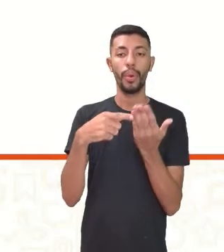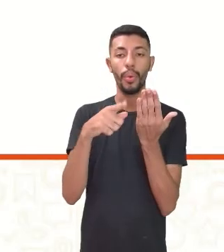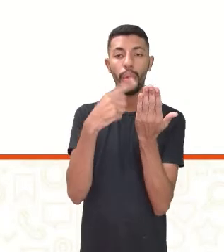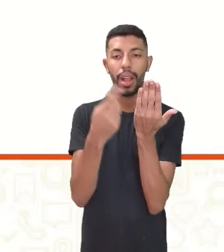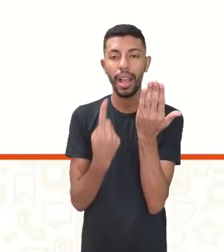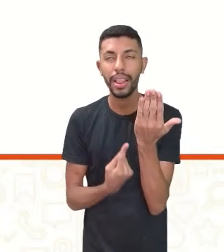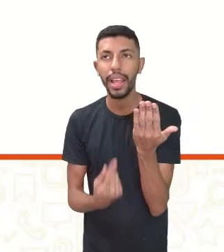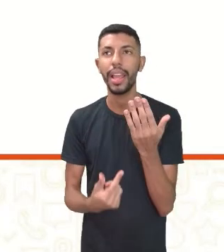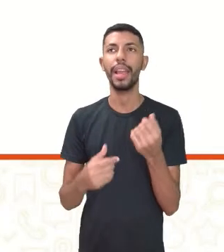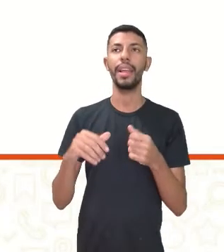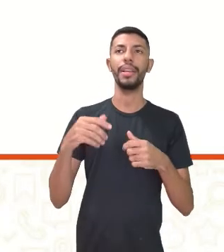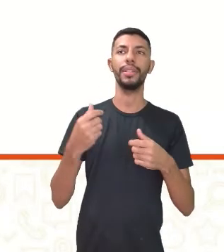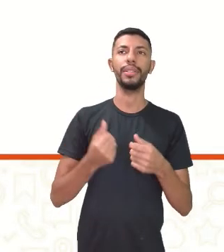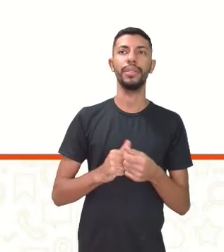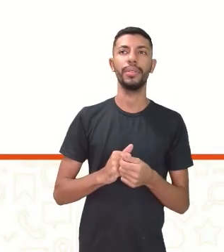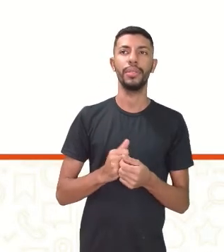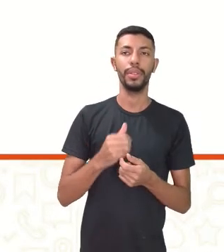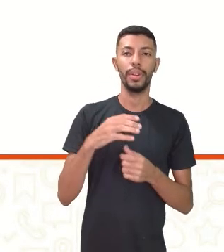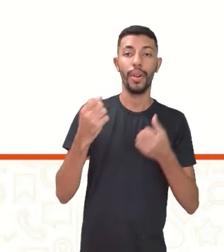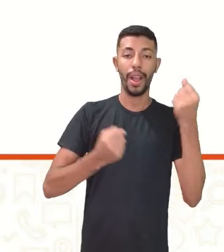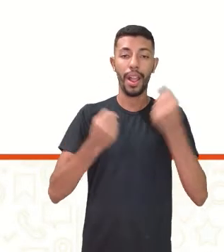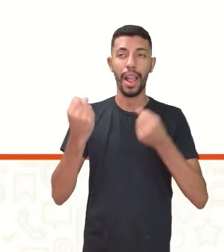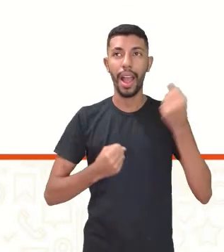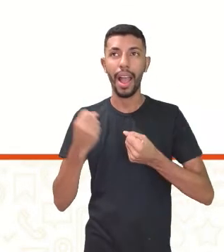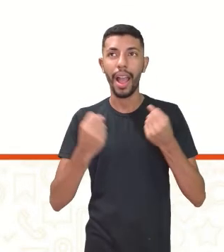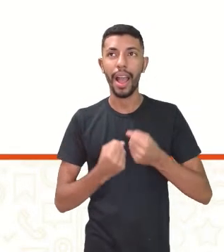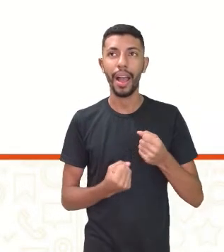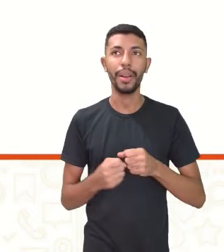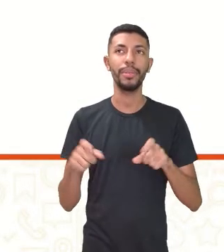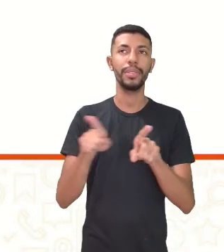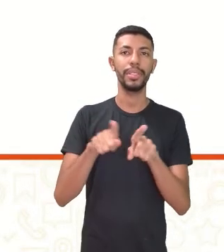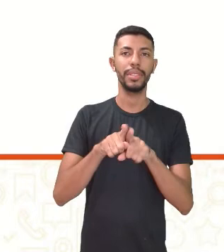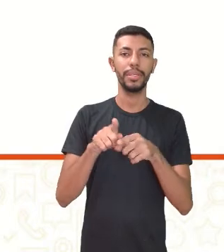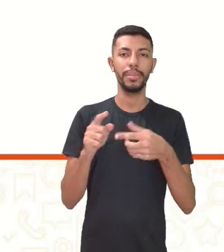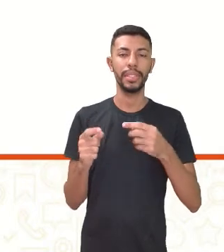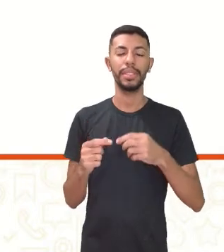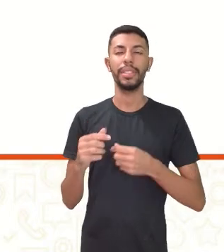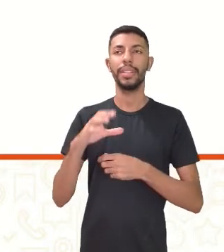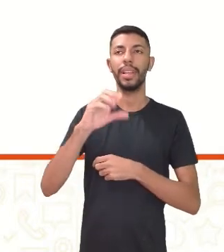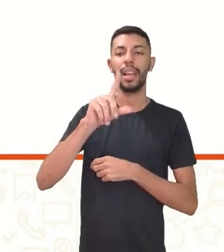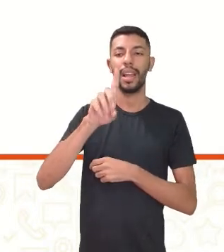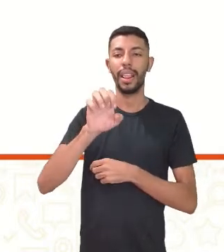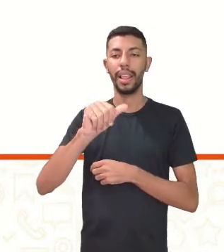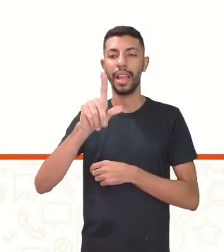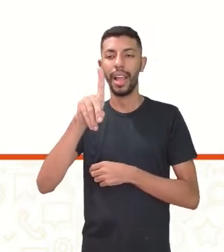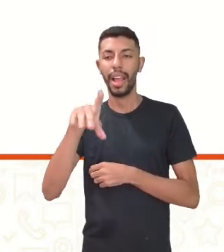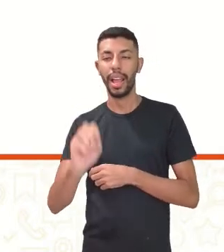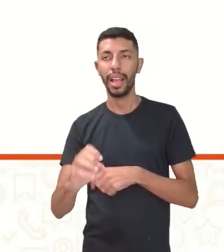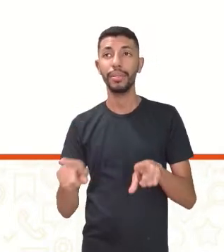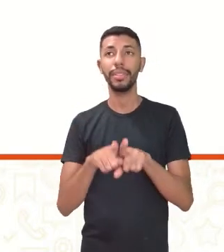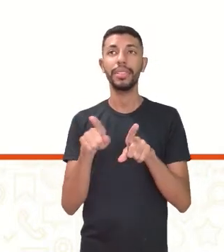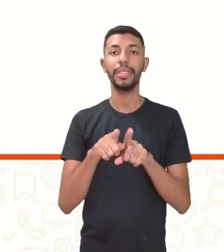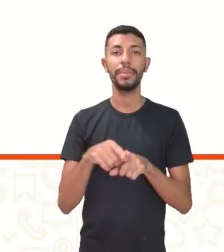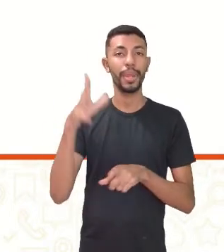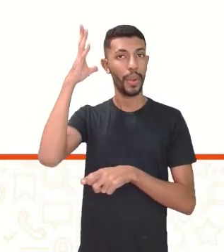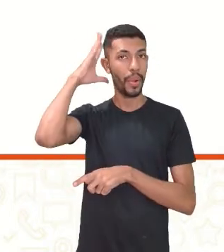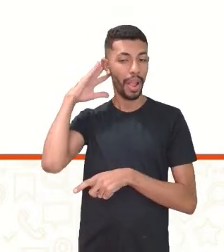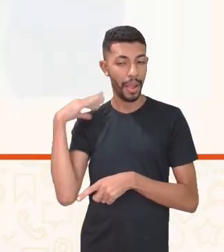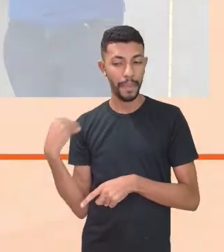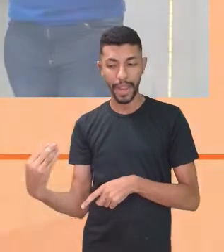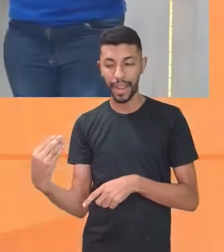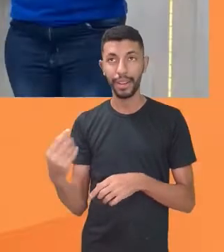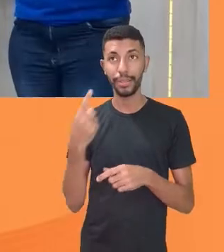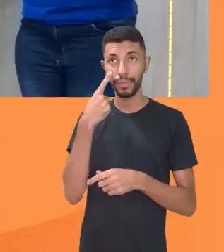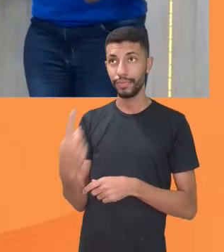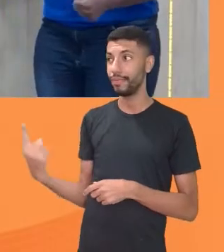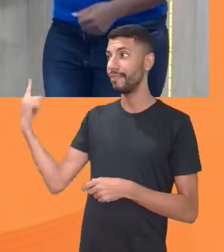o carro, o cadeado e o cabelo. Não é isso? Observe que aqui o grau de dificuldade já aumentou